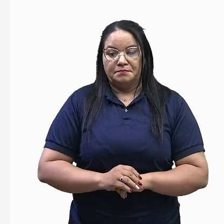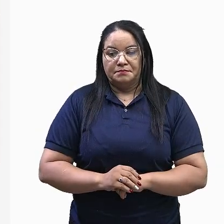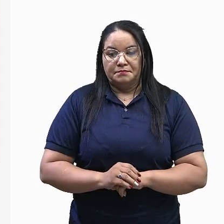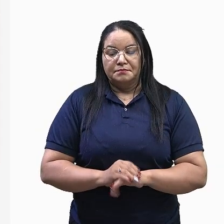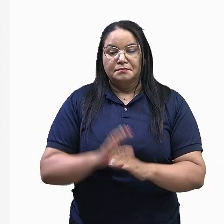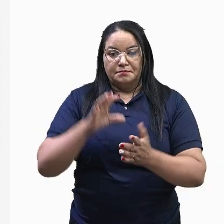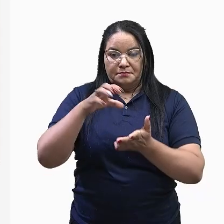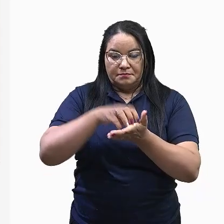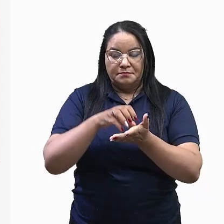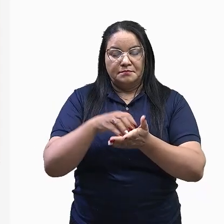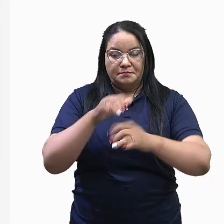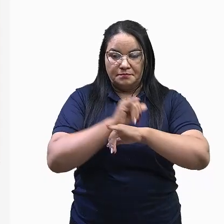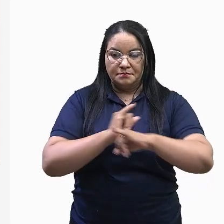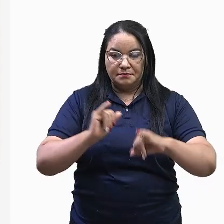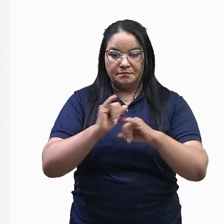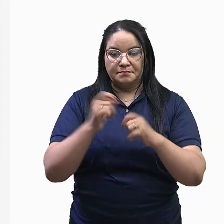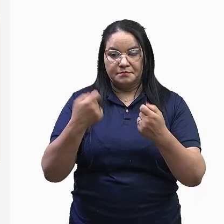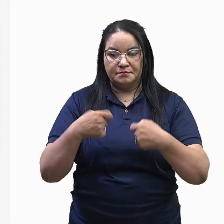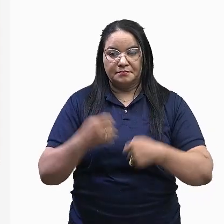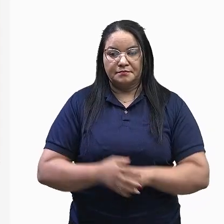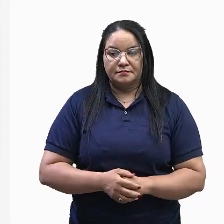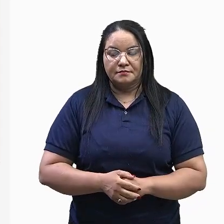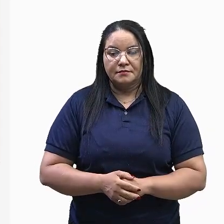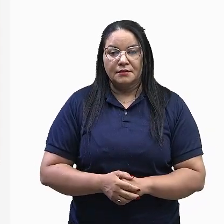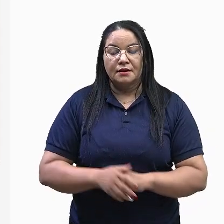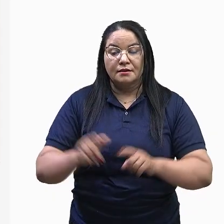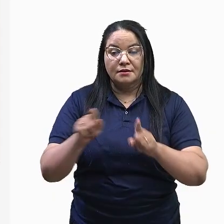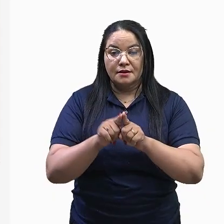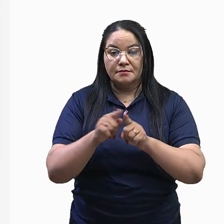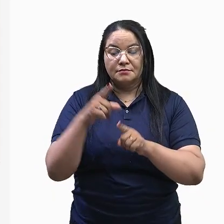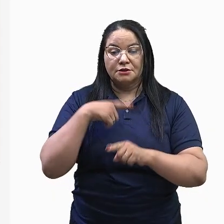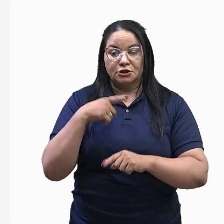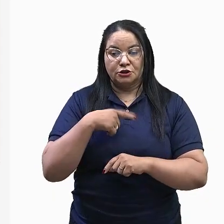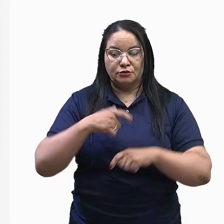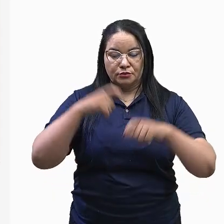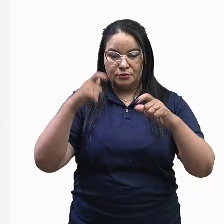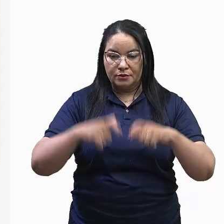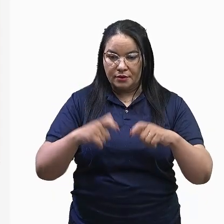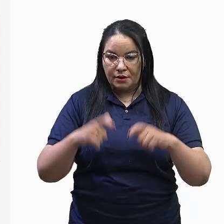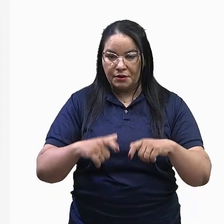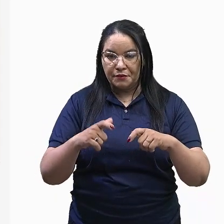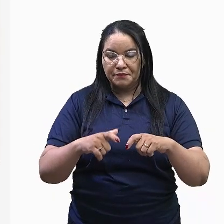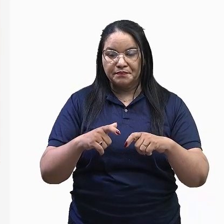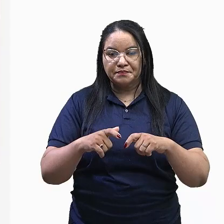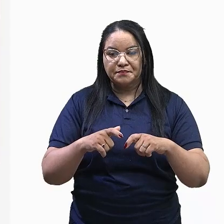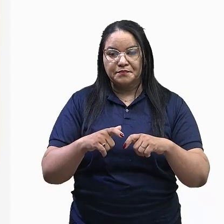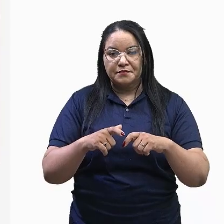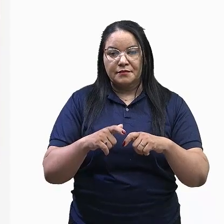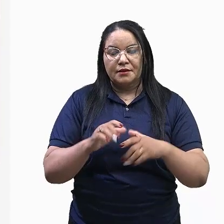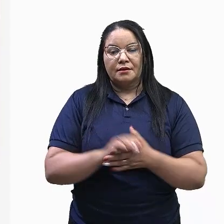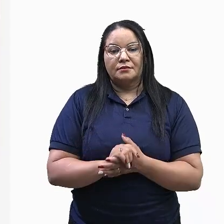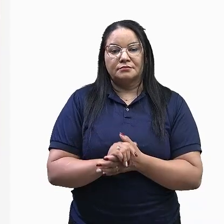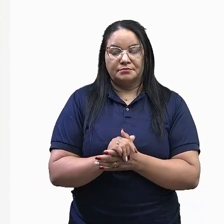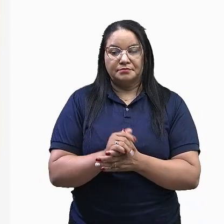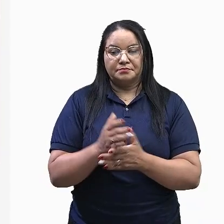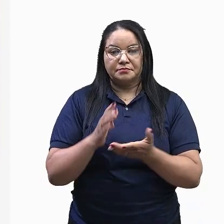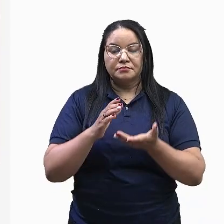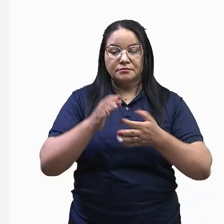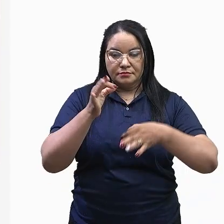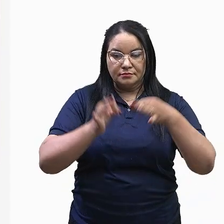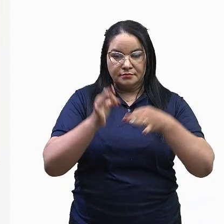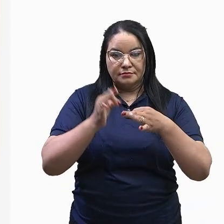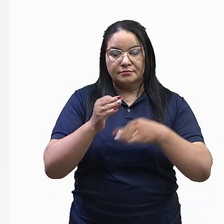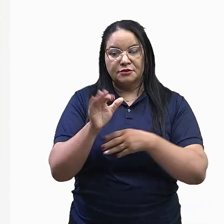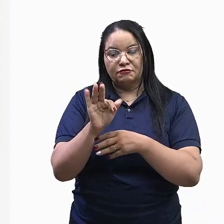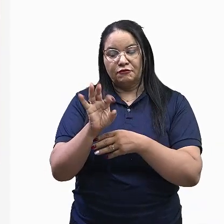órgãos, né? E, é claro, tem o local físico, né, que no caso são os fóruns, e